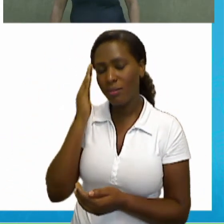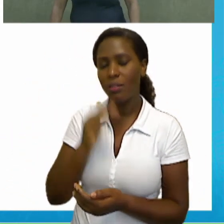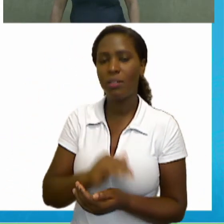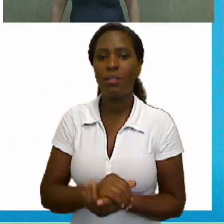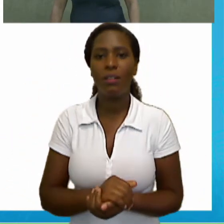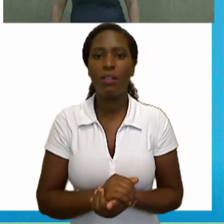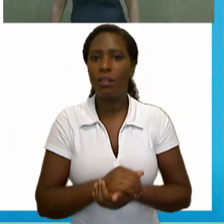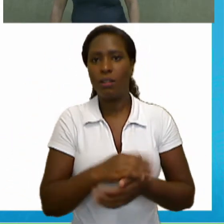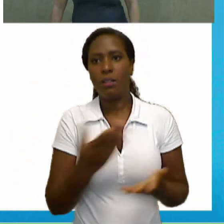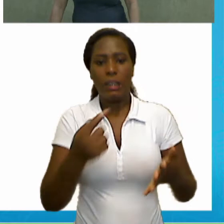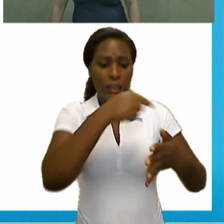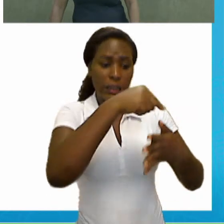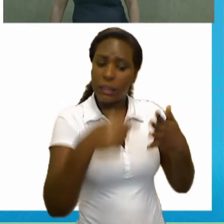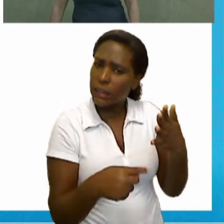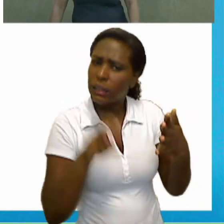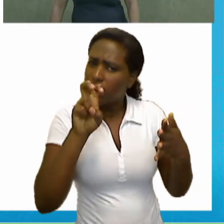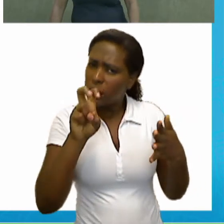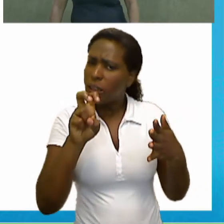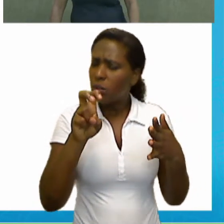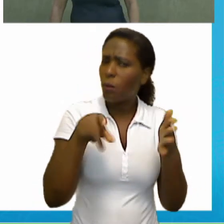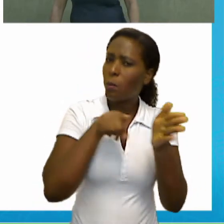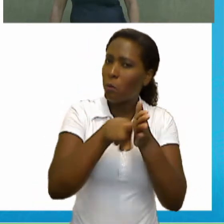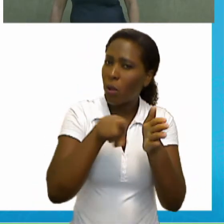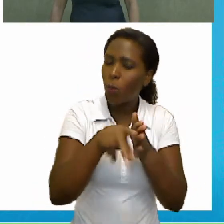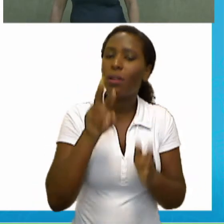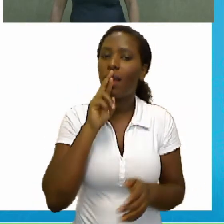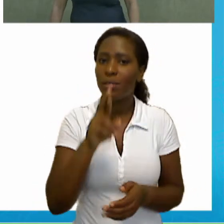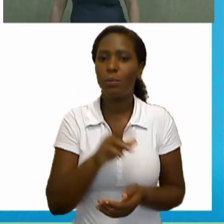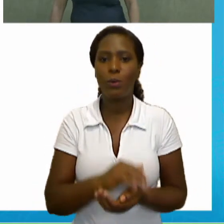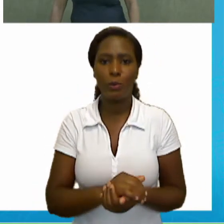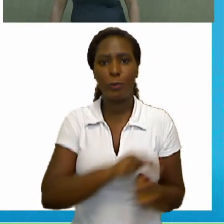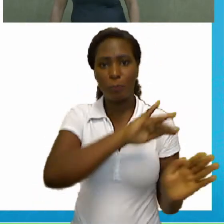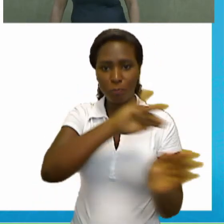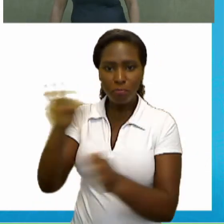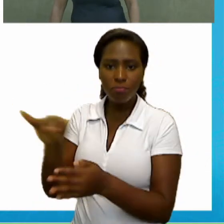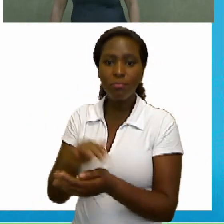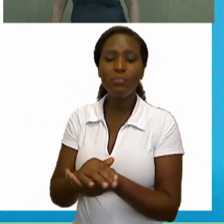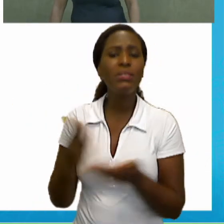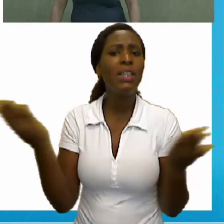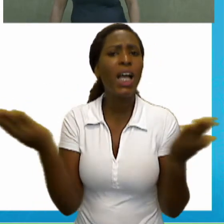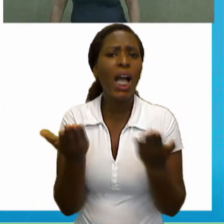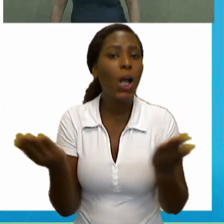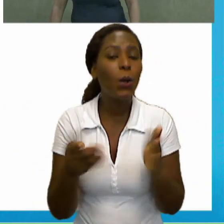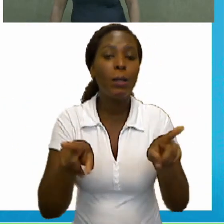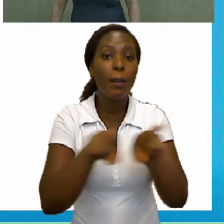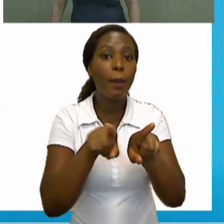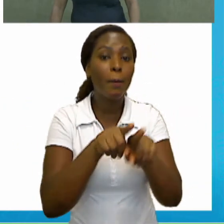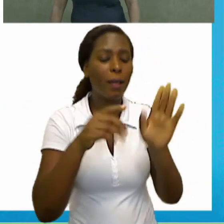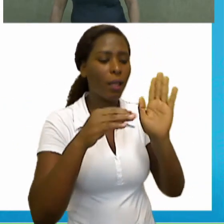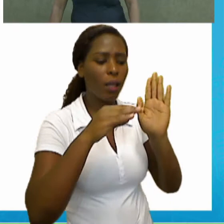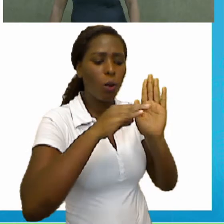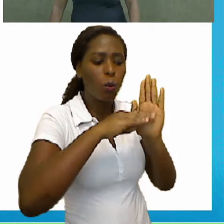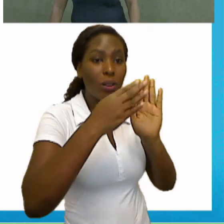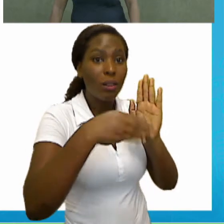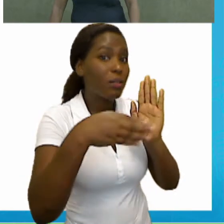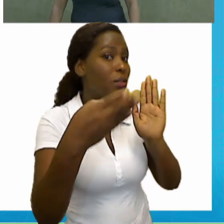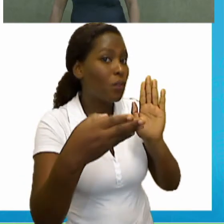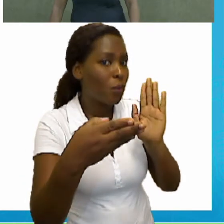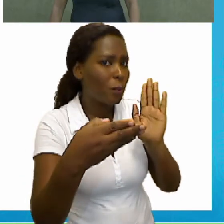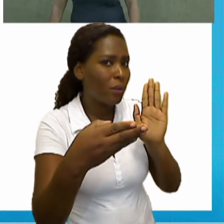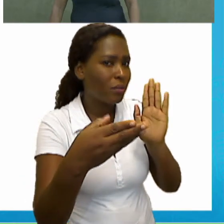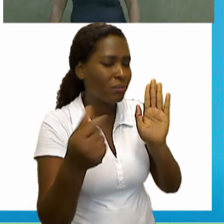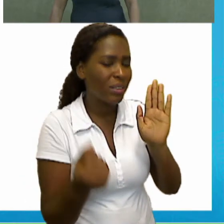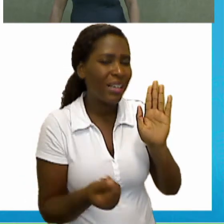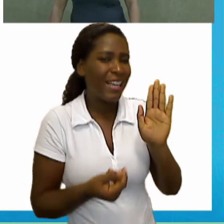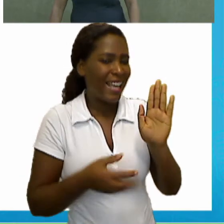Desenvolvimento do texto, sem perder de vista o que foi apresentado na lead. Nessa parte, o